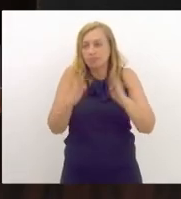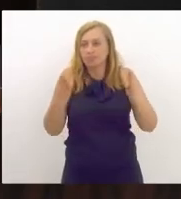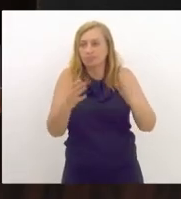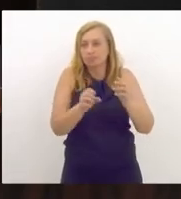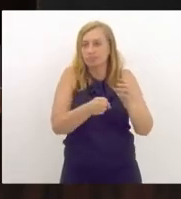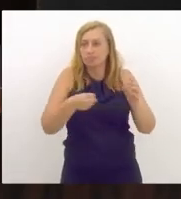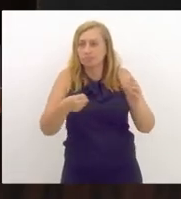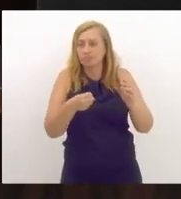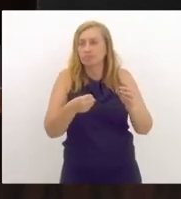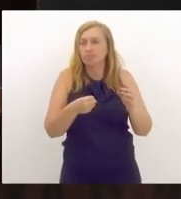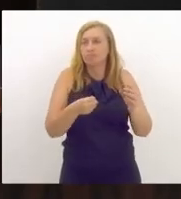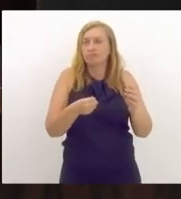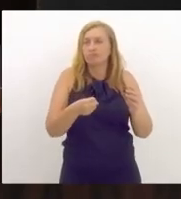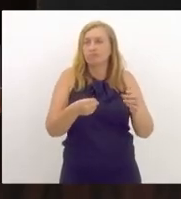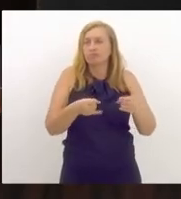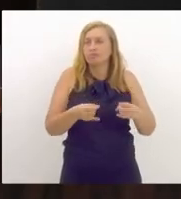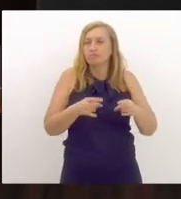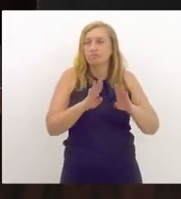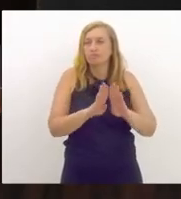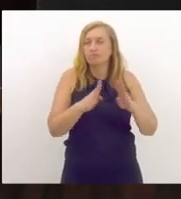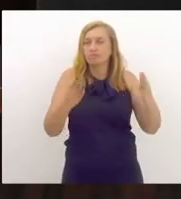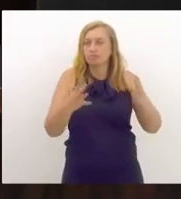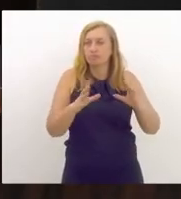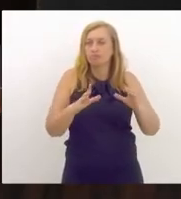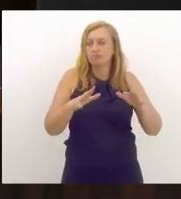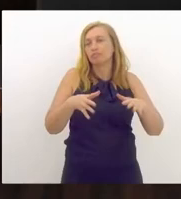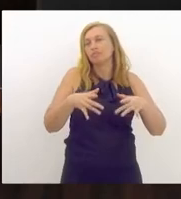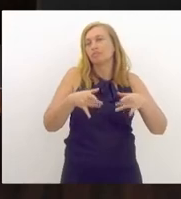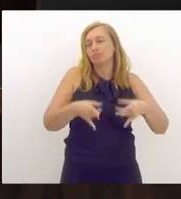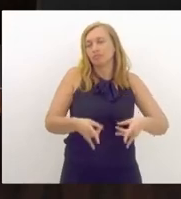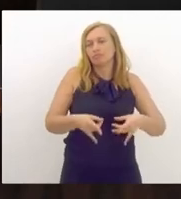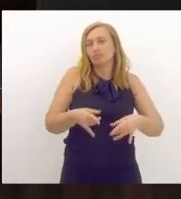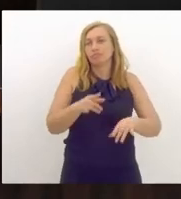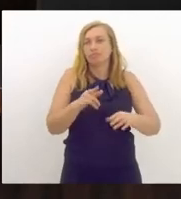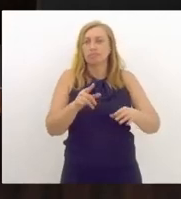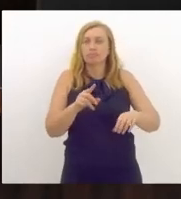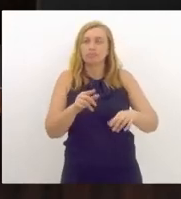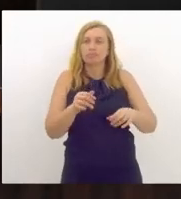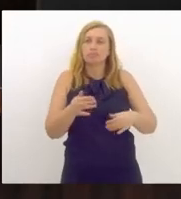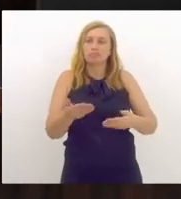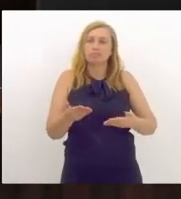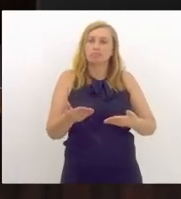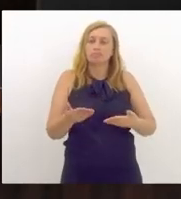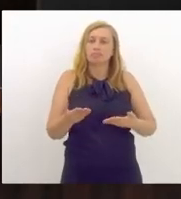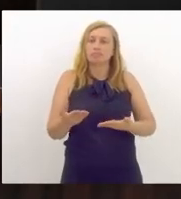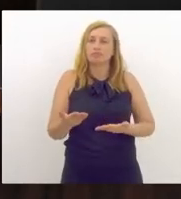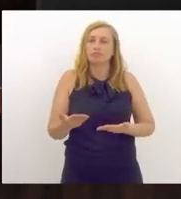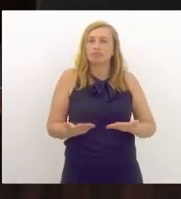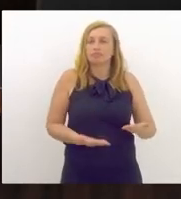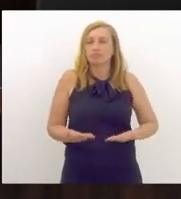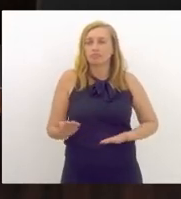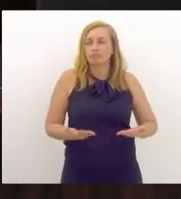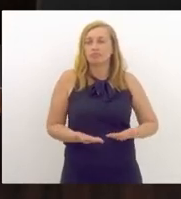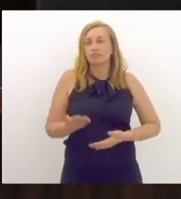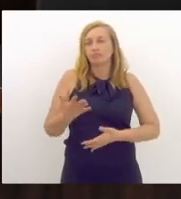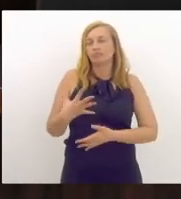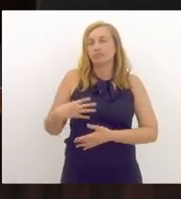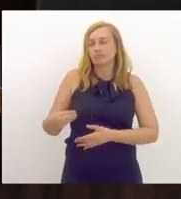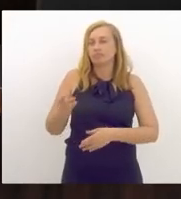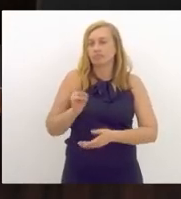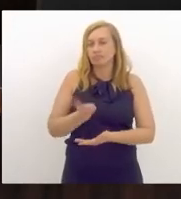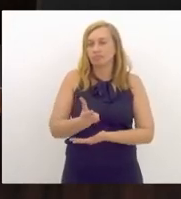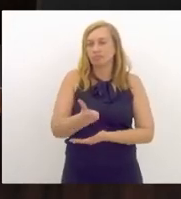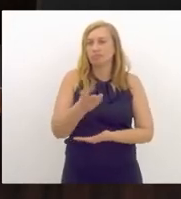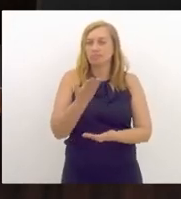porque não tinha creche ou às vezes Meus filhos sempre estudaram no Brizolão né foram alunos